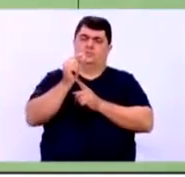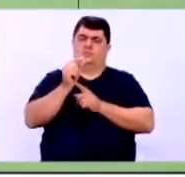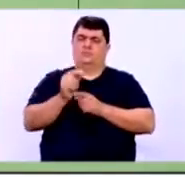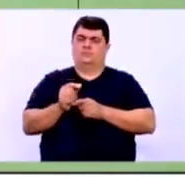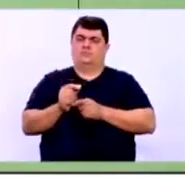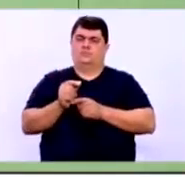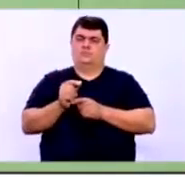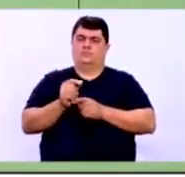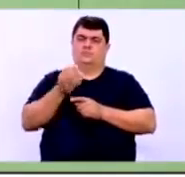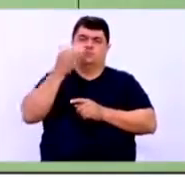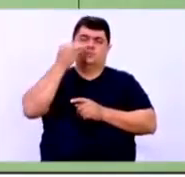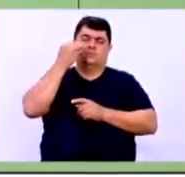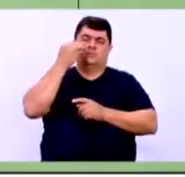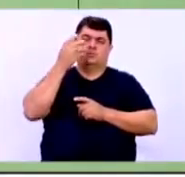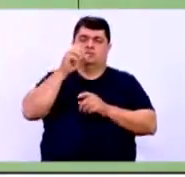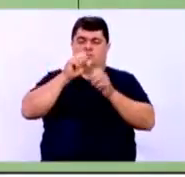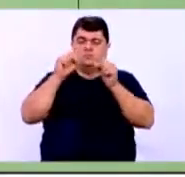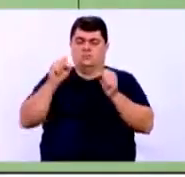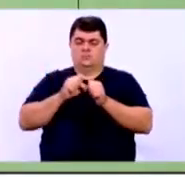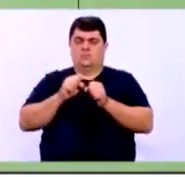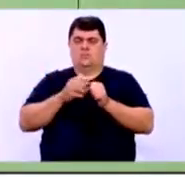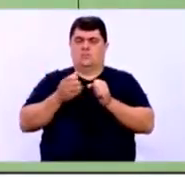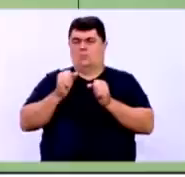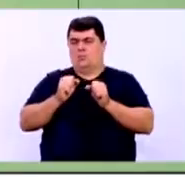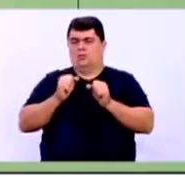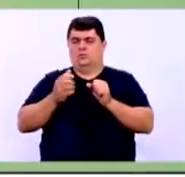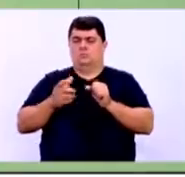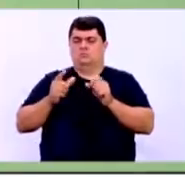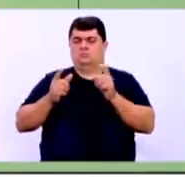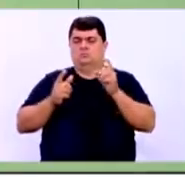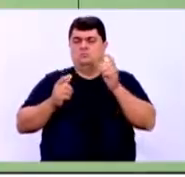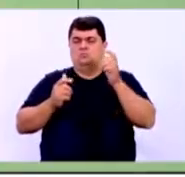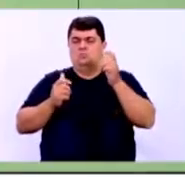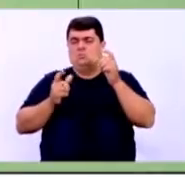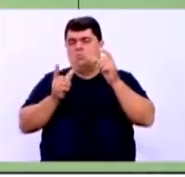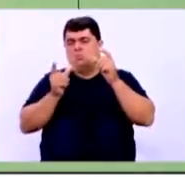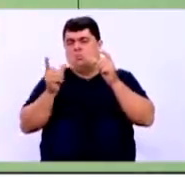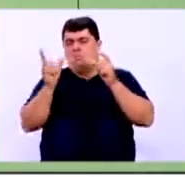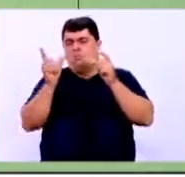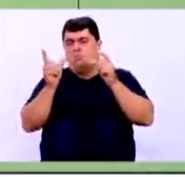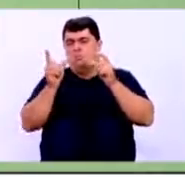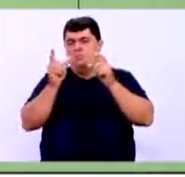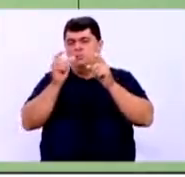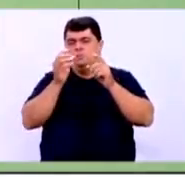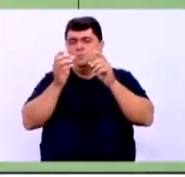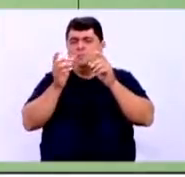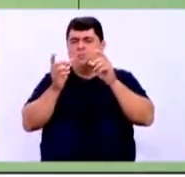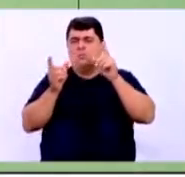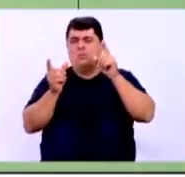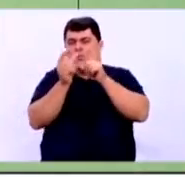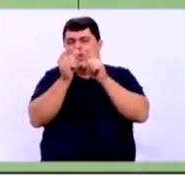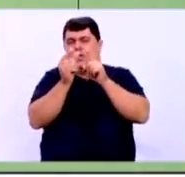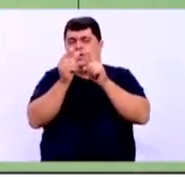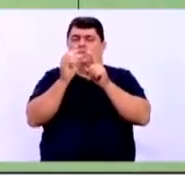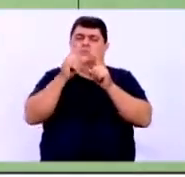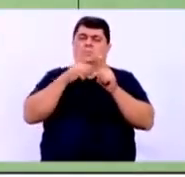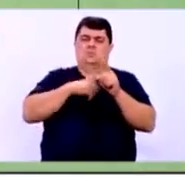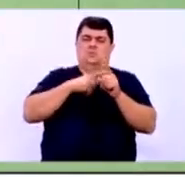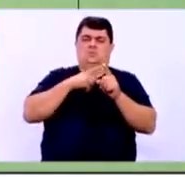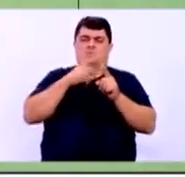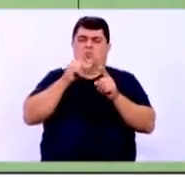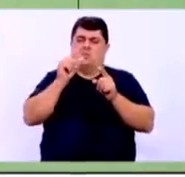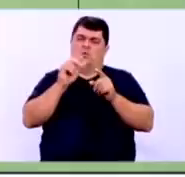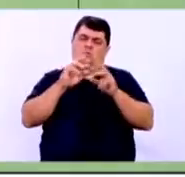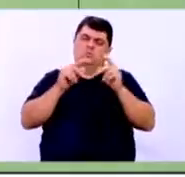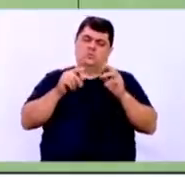arredondamento é estipulado pelo sistema. Você pode arredondar para cima, existem certos cálculos de arredondamento. Então sempre vai dar uma pequena diferença em relação